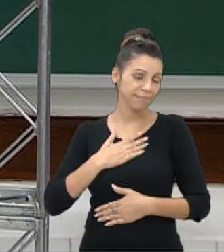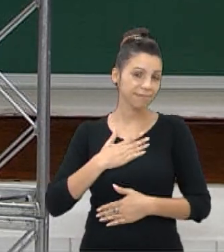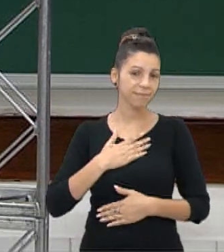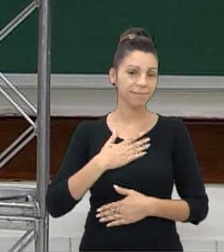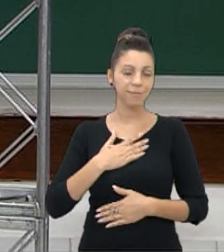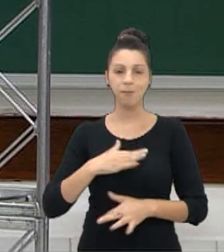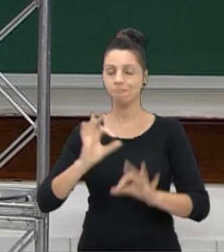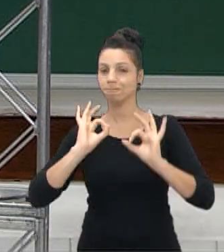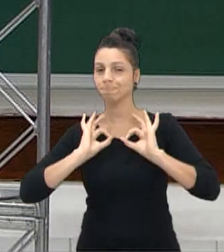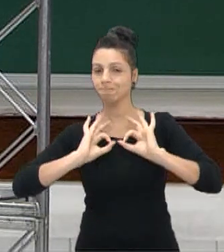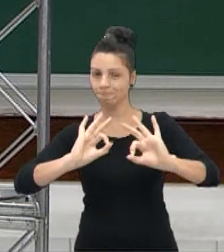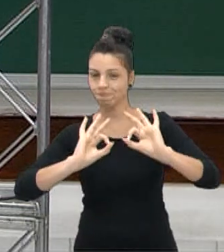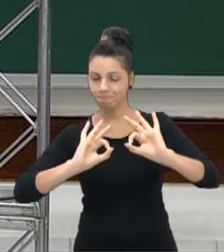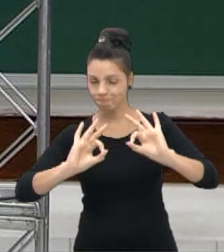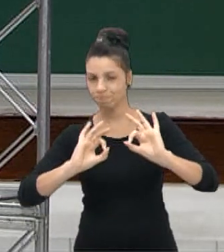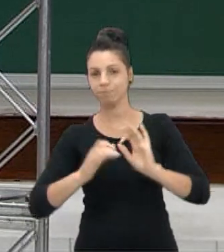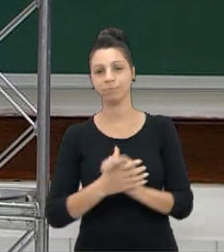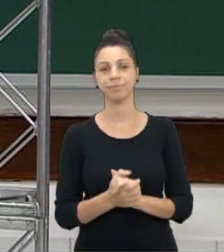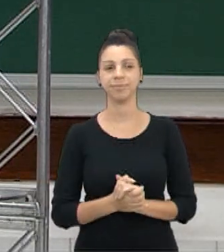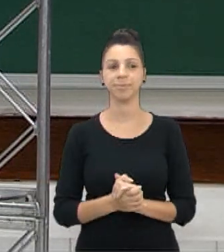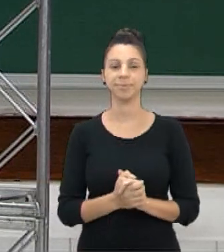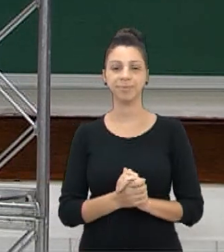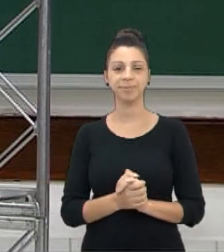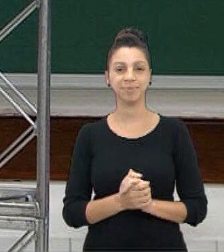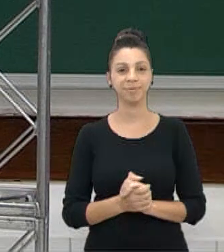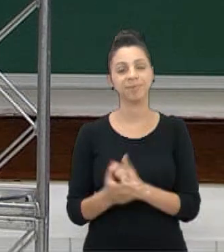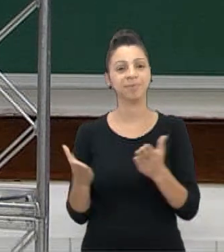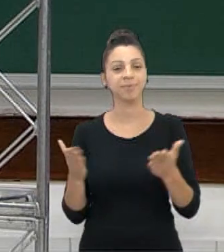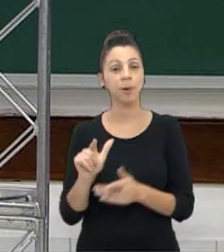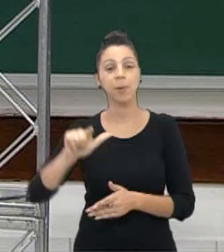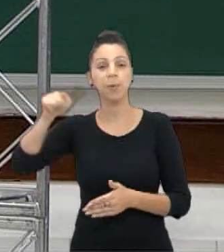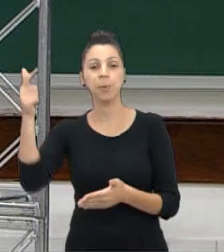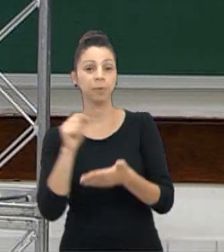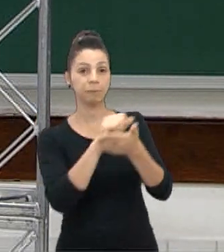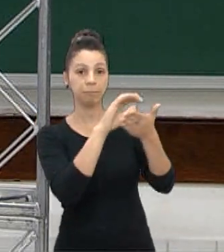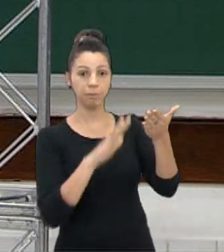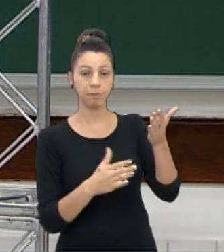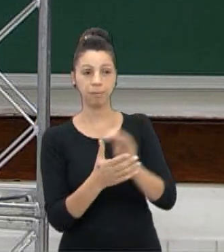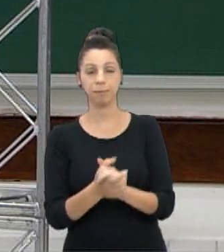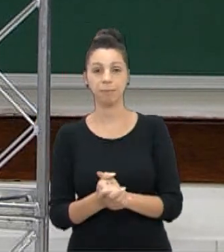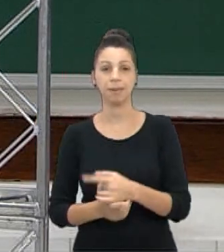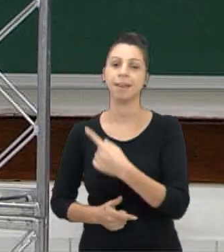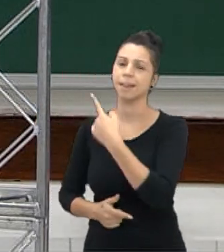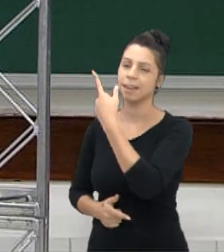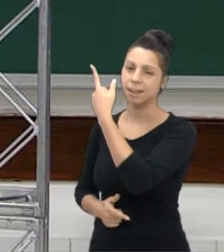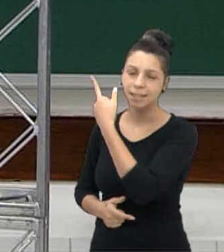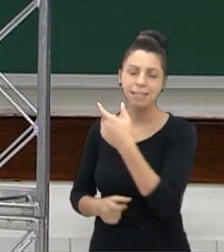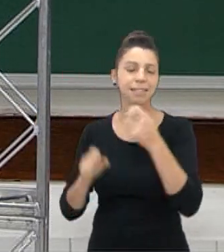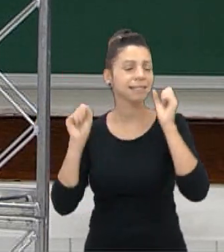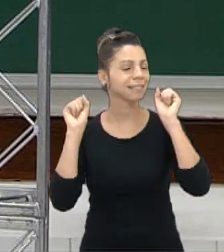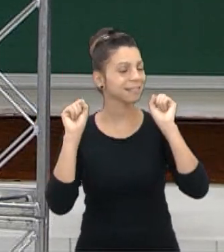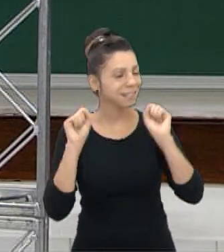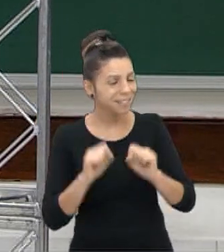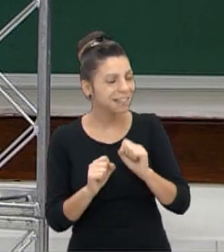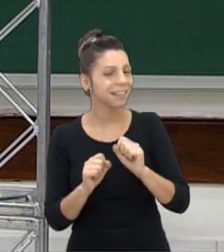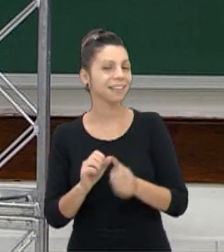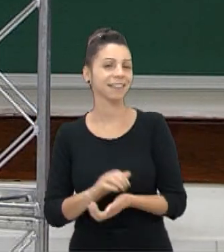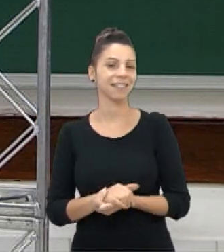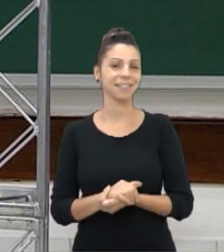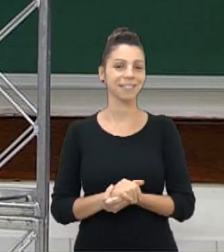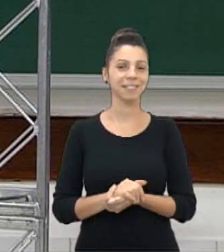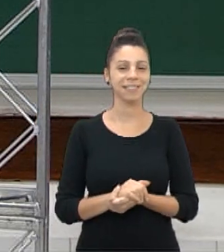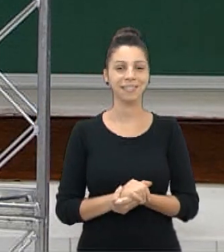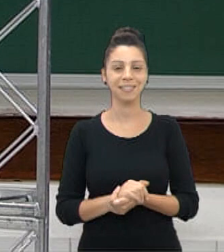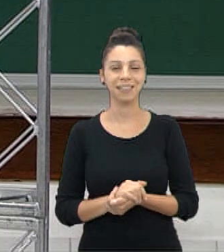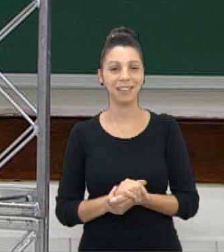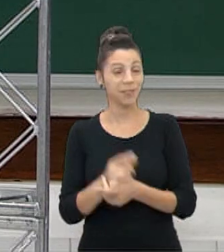Ótimo, muito bem. Então, vamos ao próximo exercício? Esse sim, esse é um